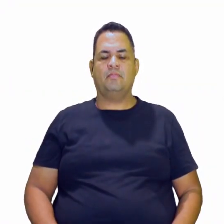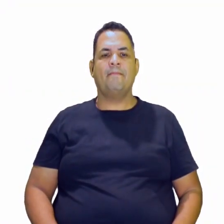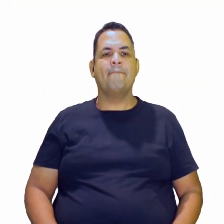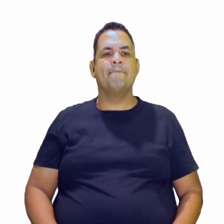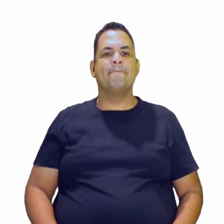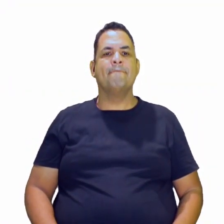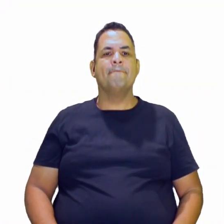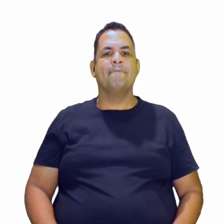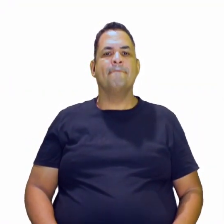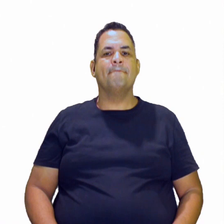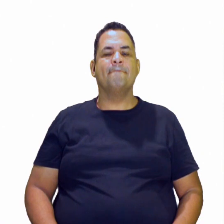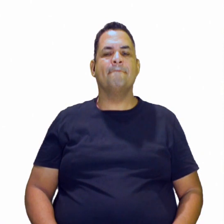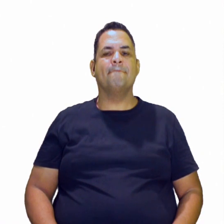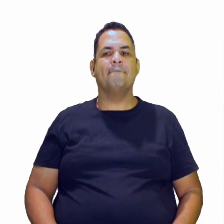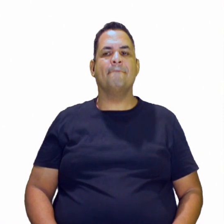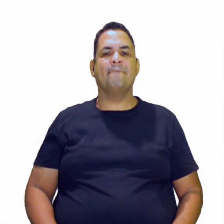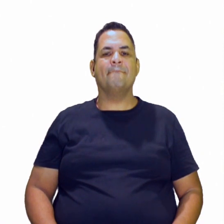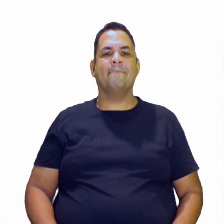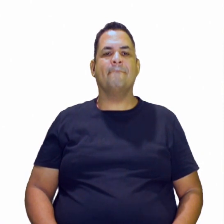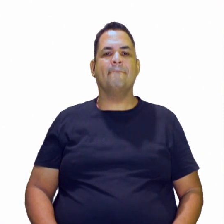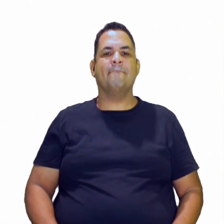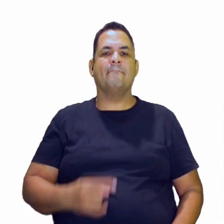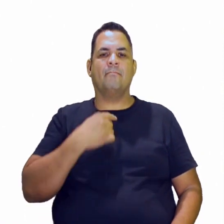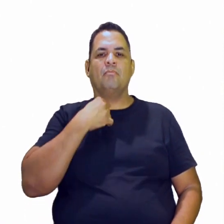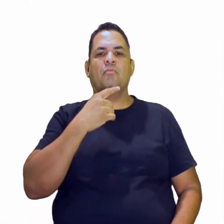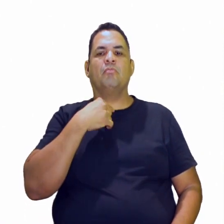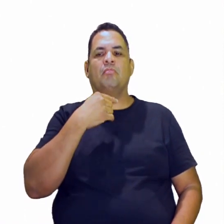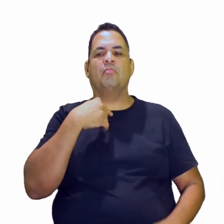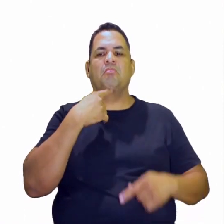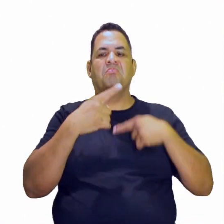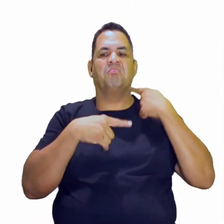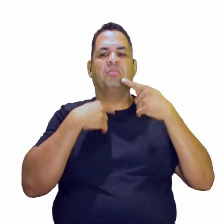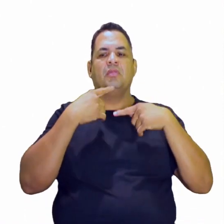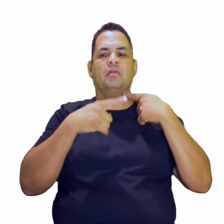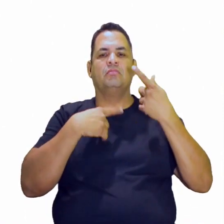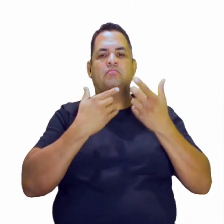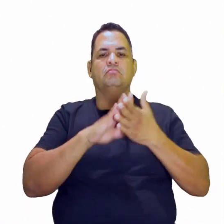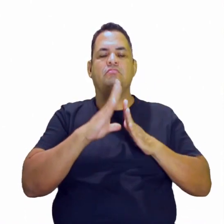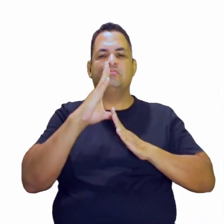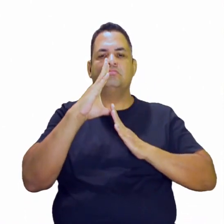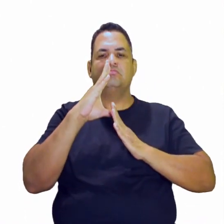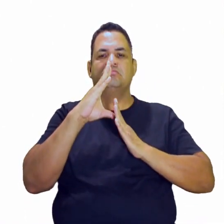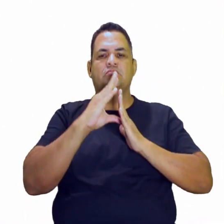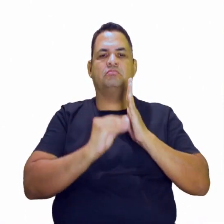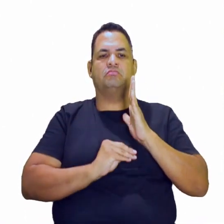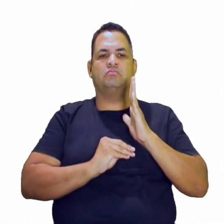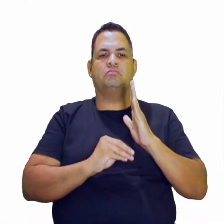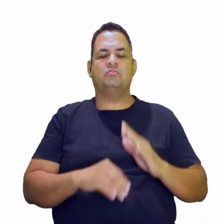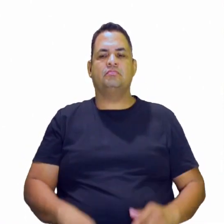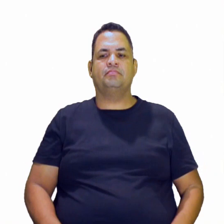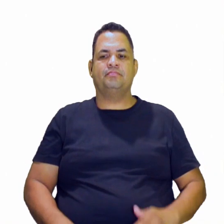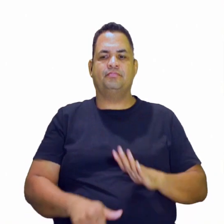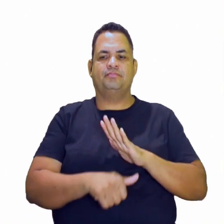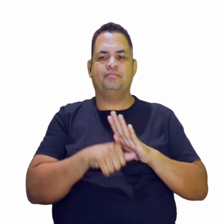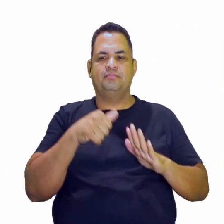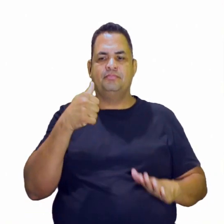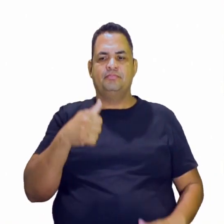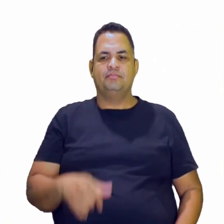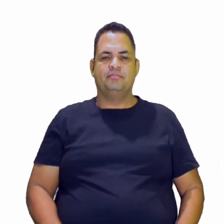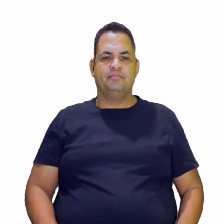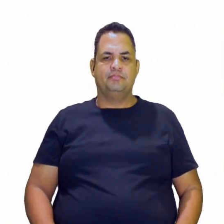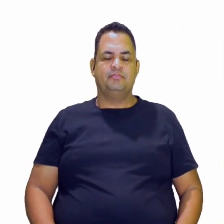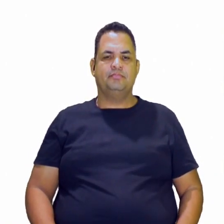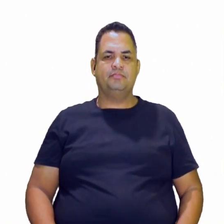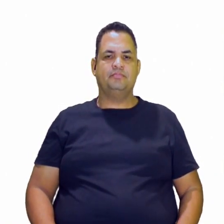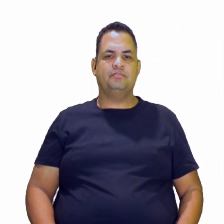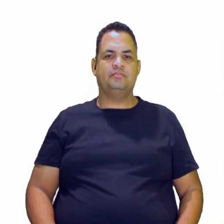Então, é o momento de vocês tirarem as dúvidas sobre o conteúdo. A primeira questão: no que